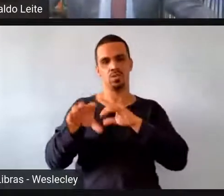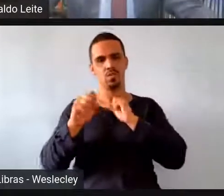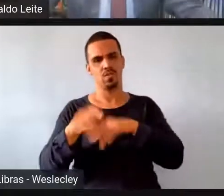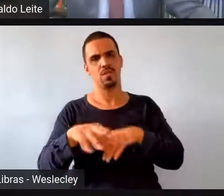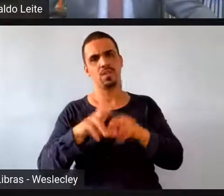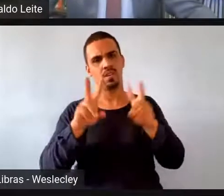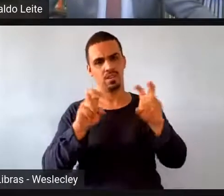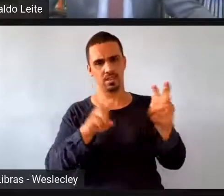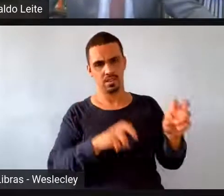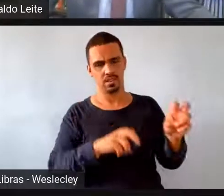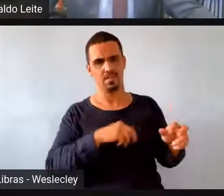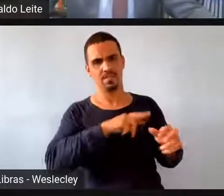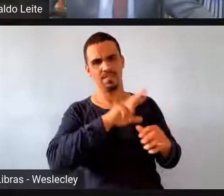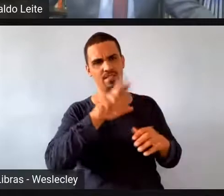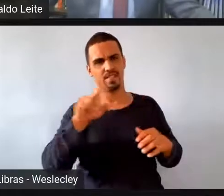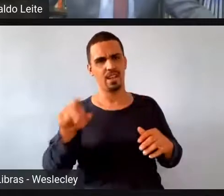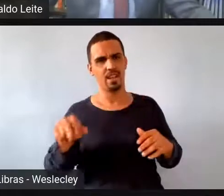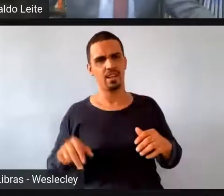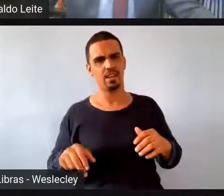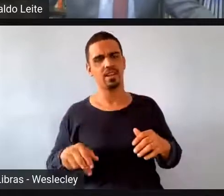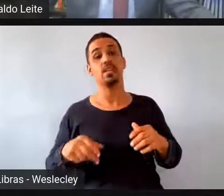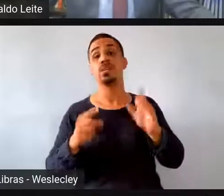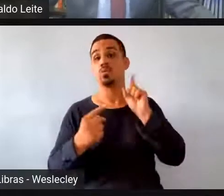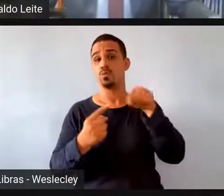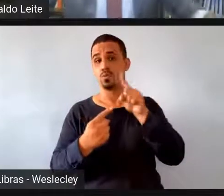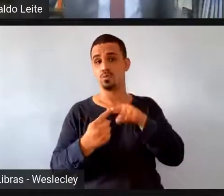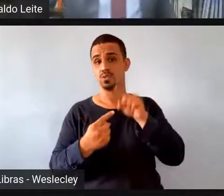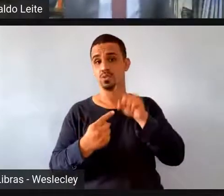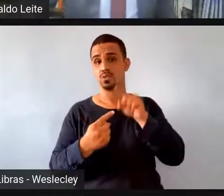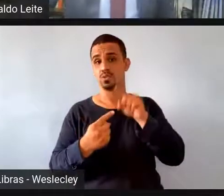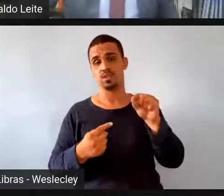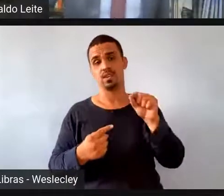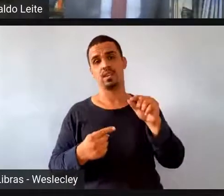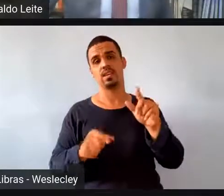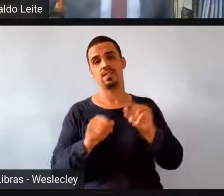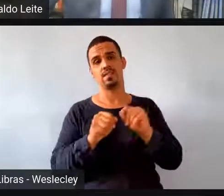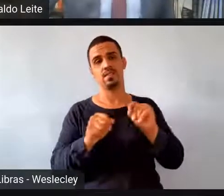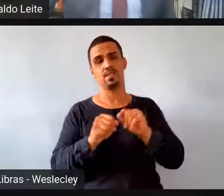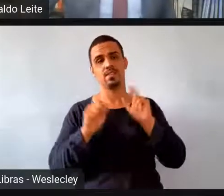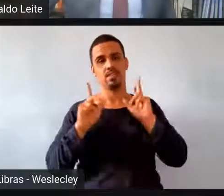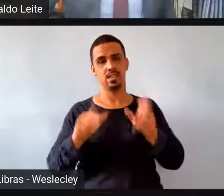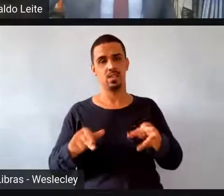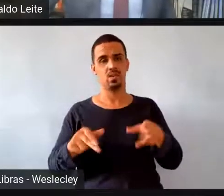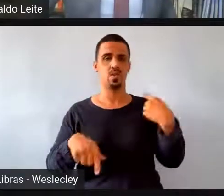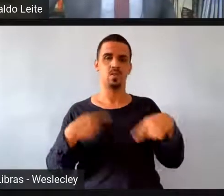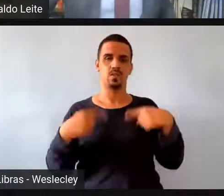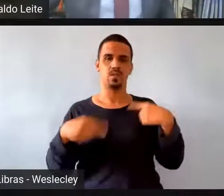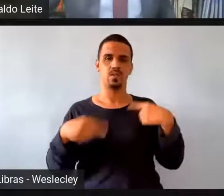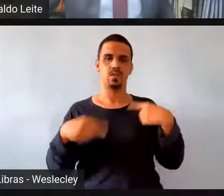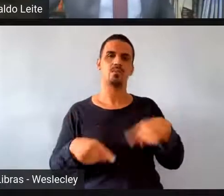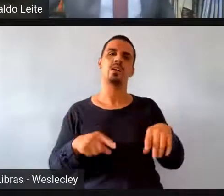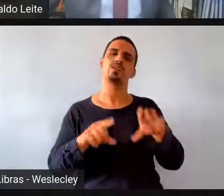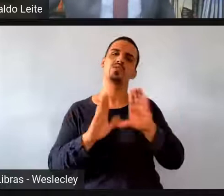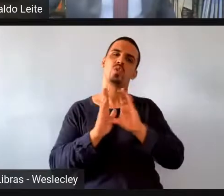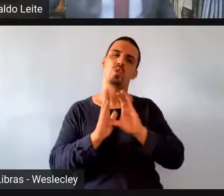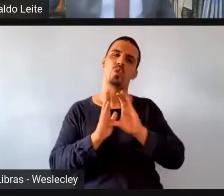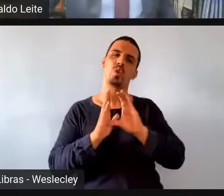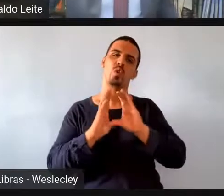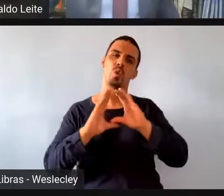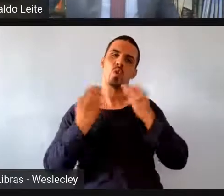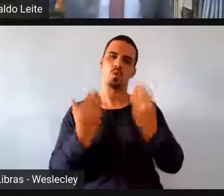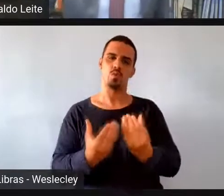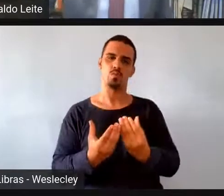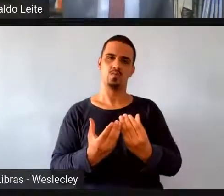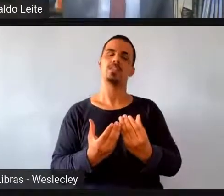temas diversos e o objetivo era fazer exatamente esse debate com a nossa comunidade, e para que